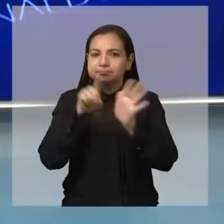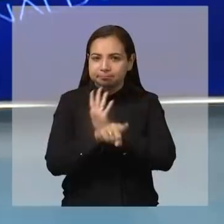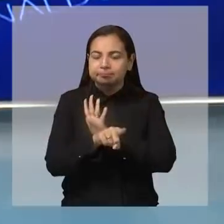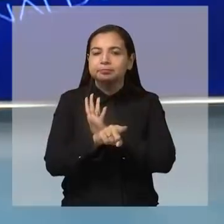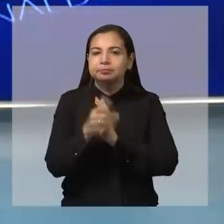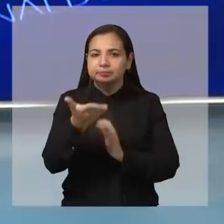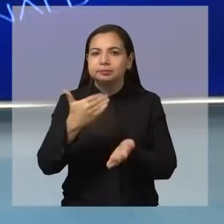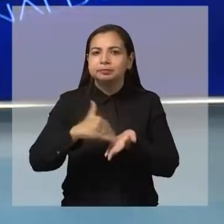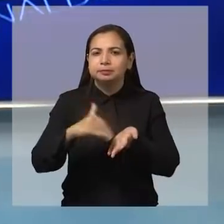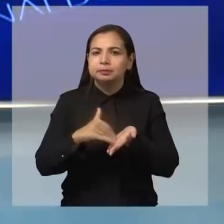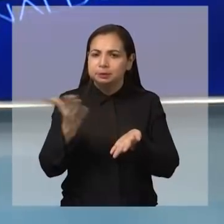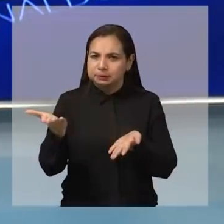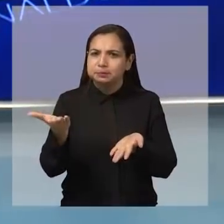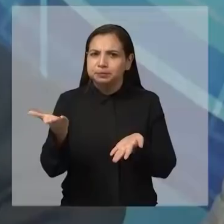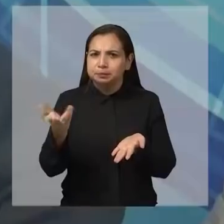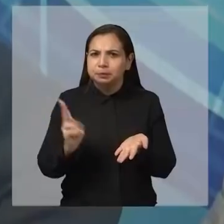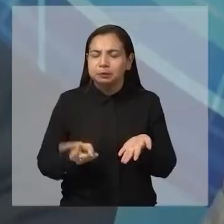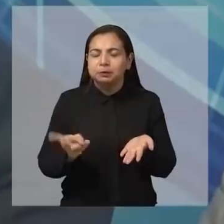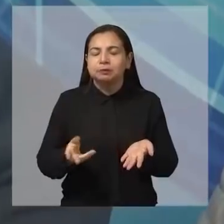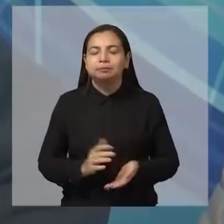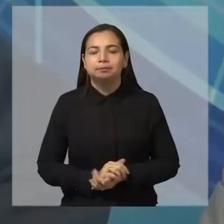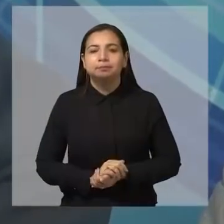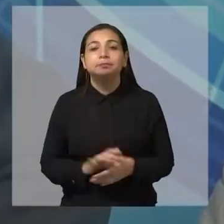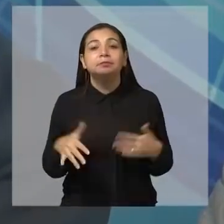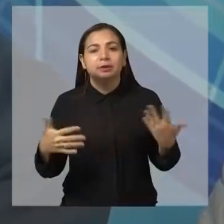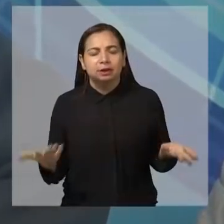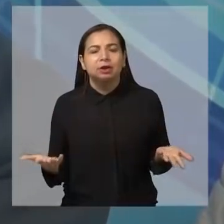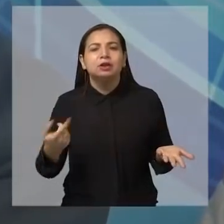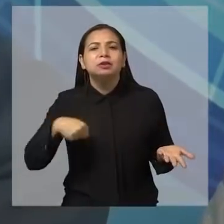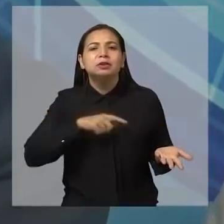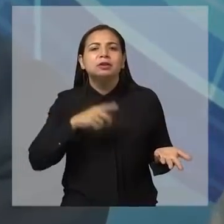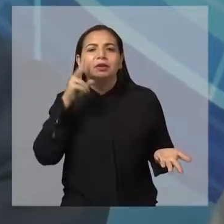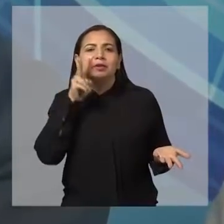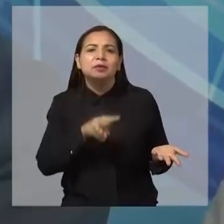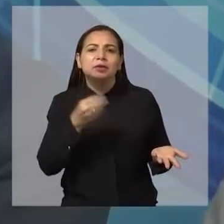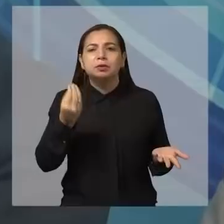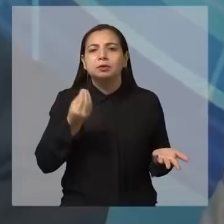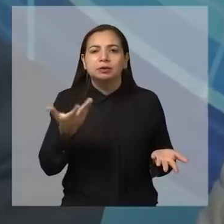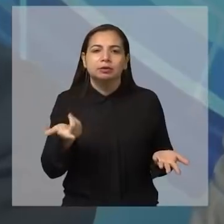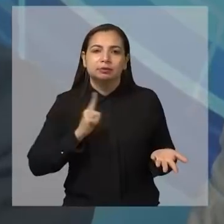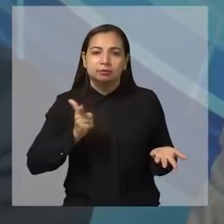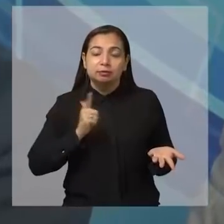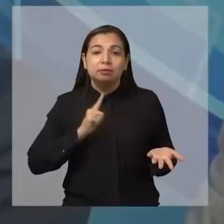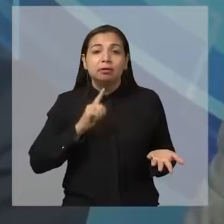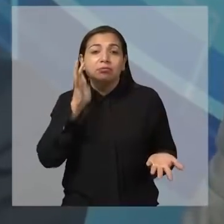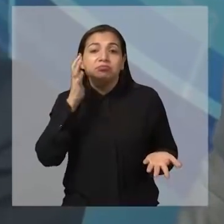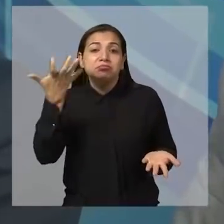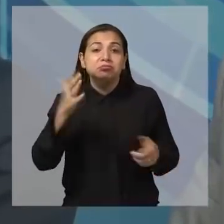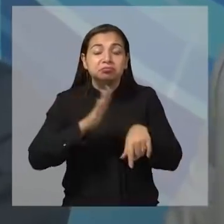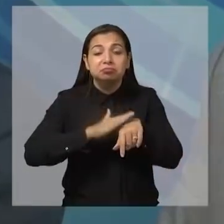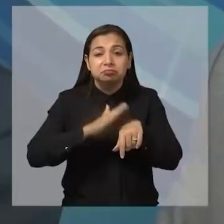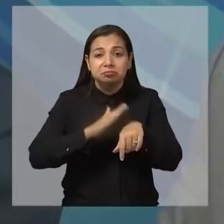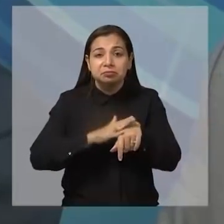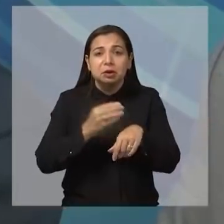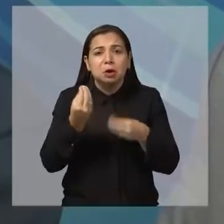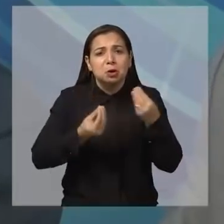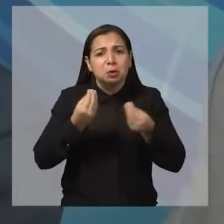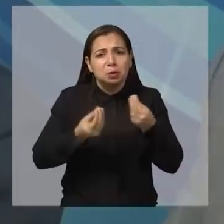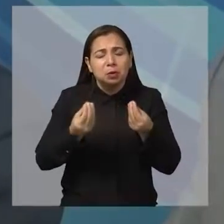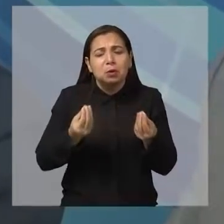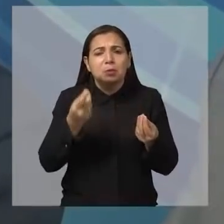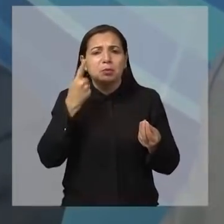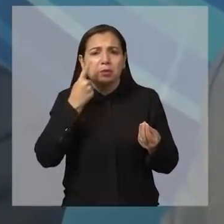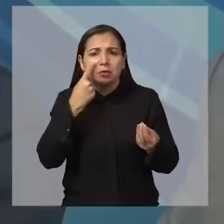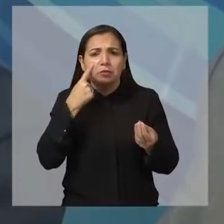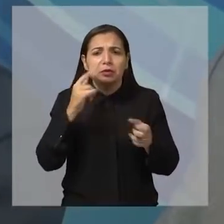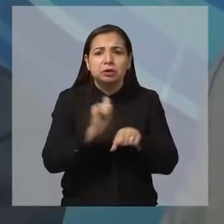Por favor, próximo. Nós falávamos em situação excepcional que requer uma normatividade excepcional transitória e citava